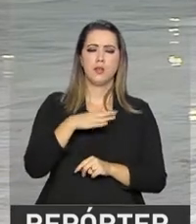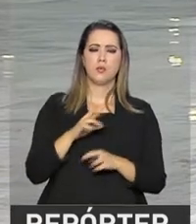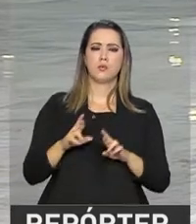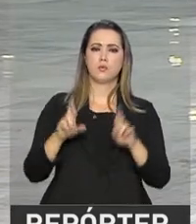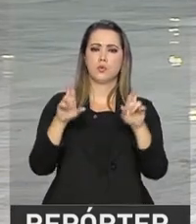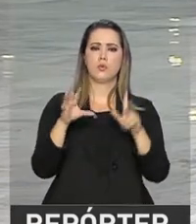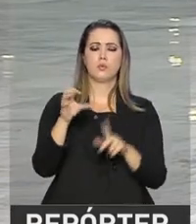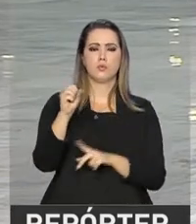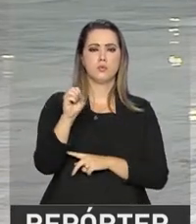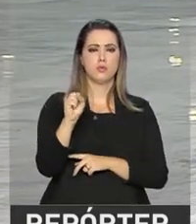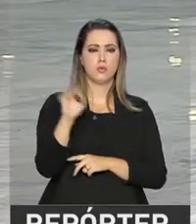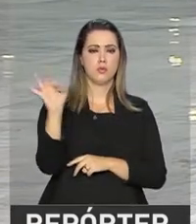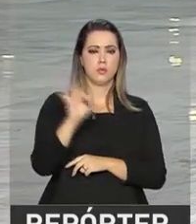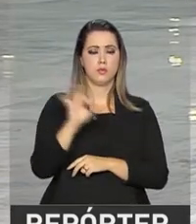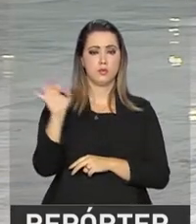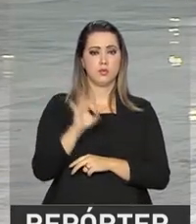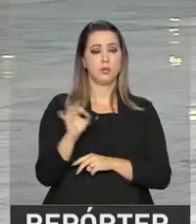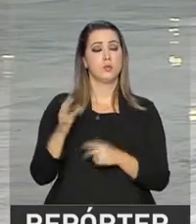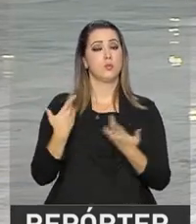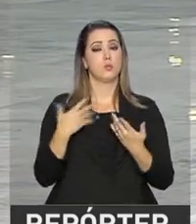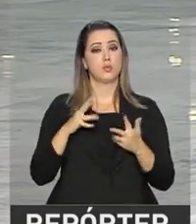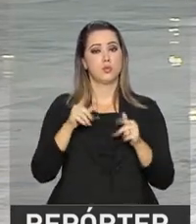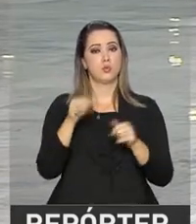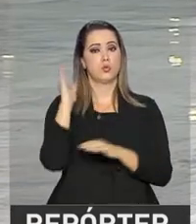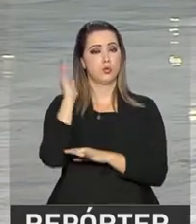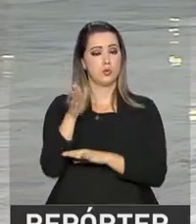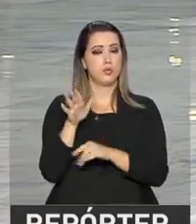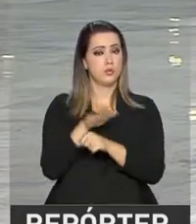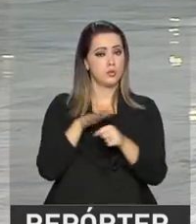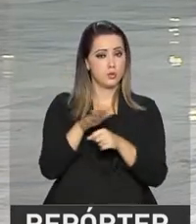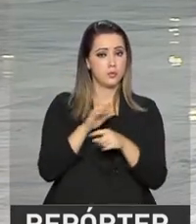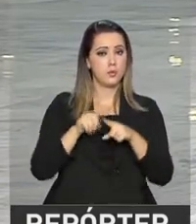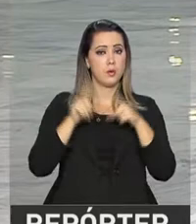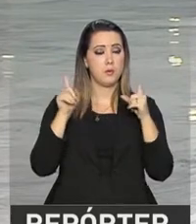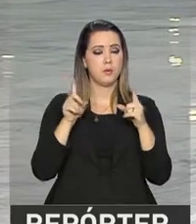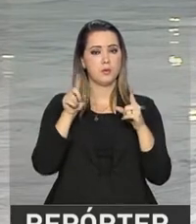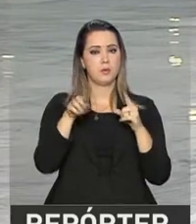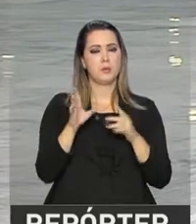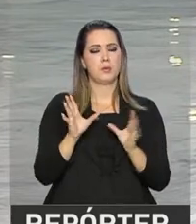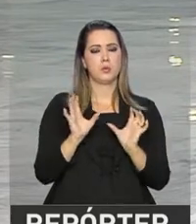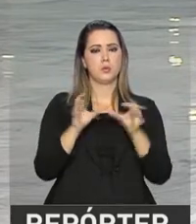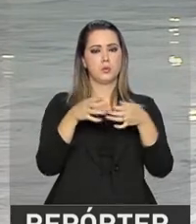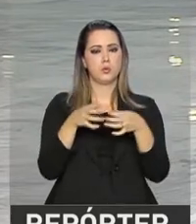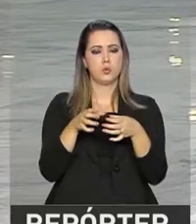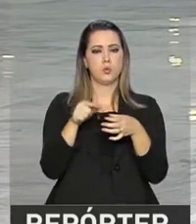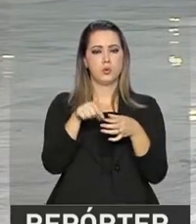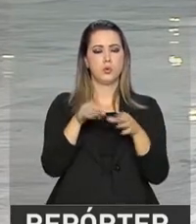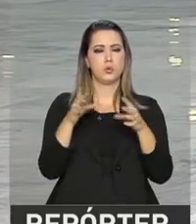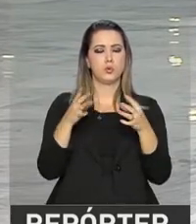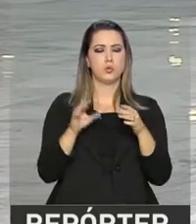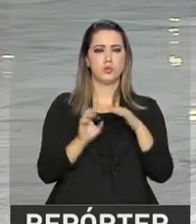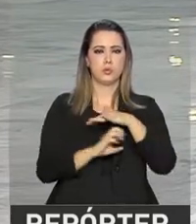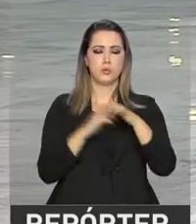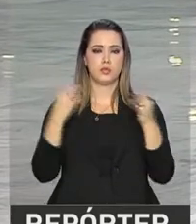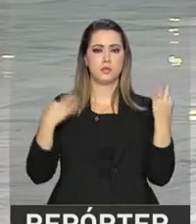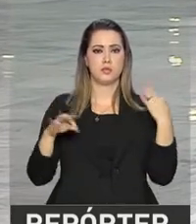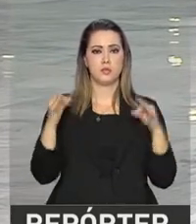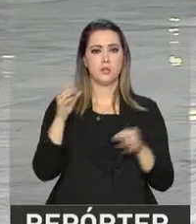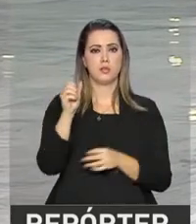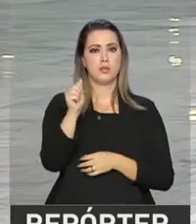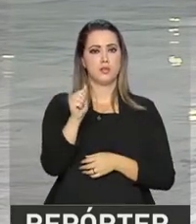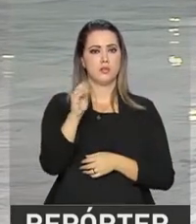de 98% das vagas ocupadas. Já a Associação Brasileira de Agências de Viagens, a